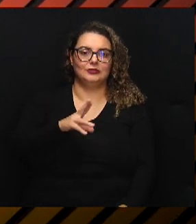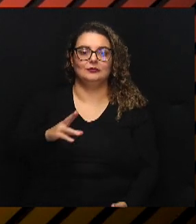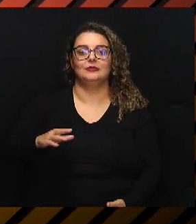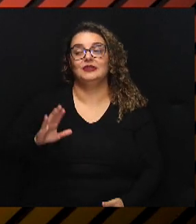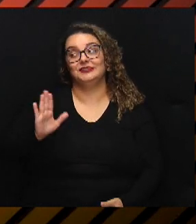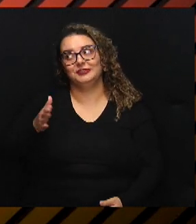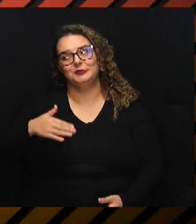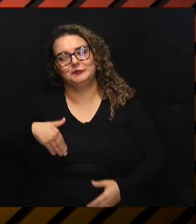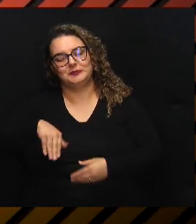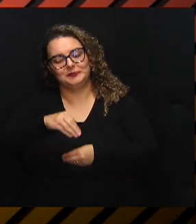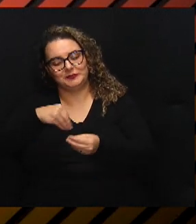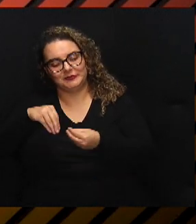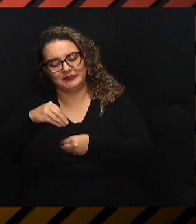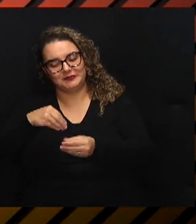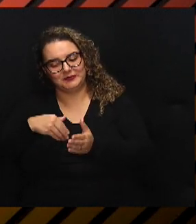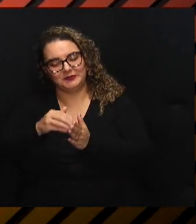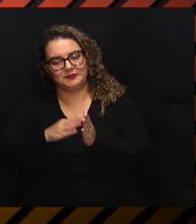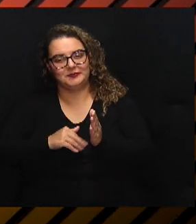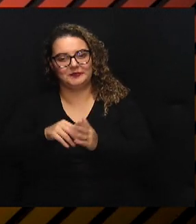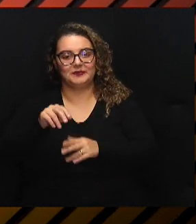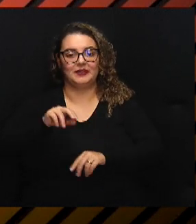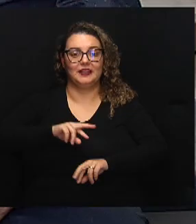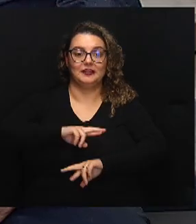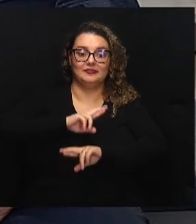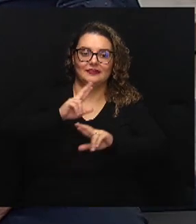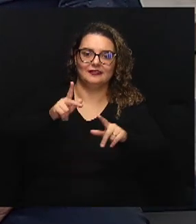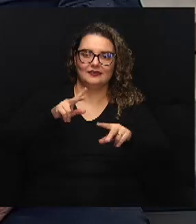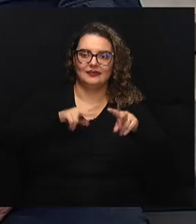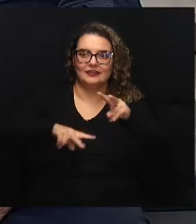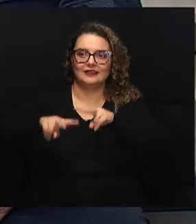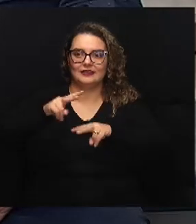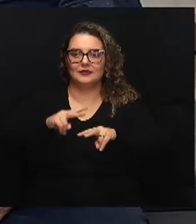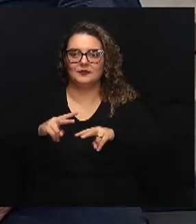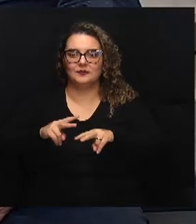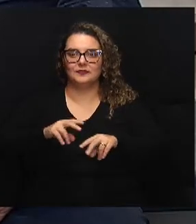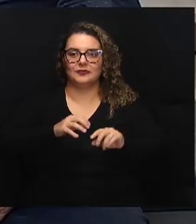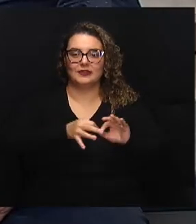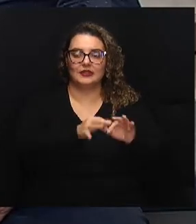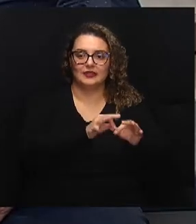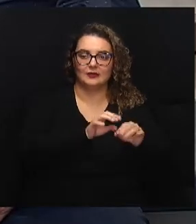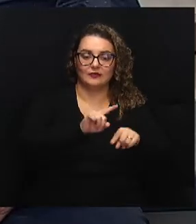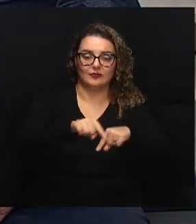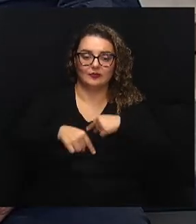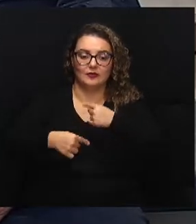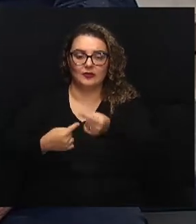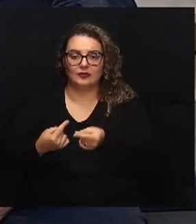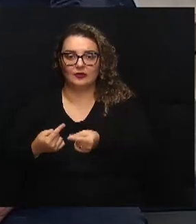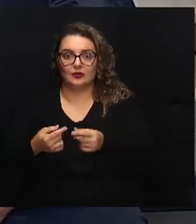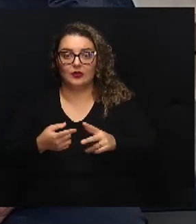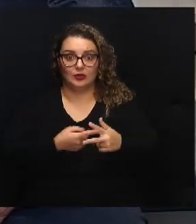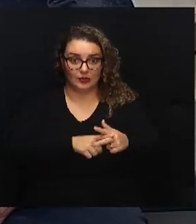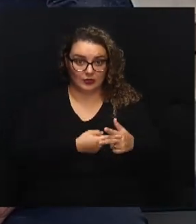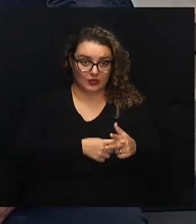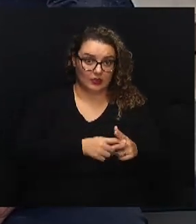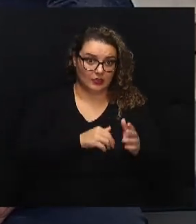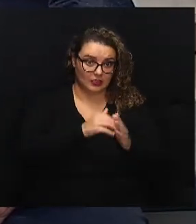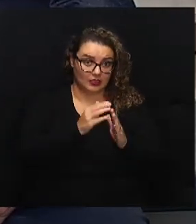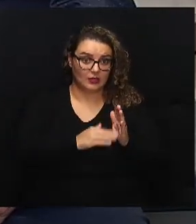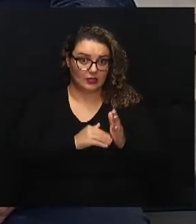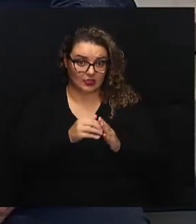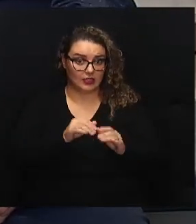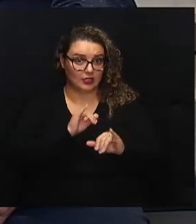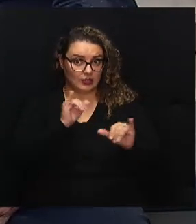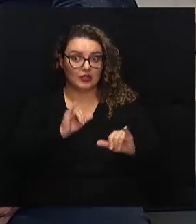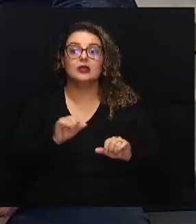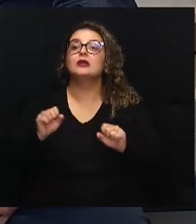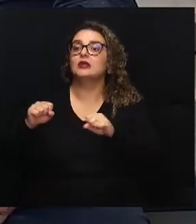mudado totalmente a minha visão. Dessa oficina apareceu uma outra, oficina de pintura que você fala Pintura, de publicidade,